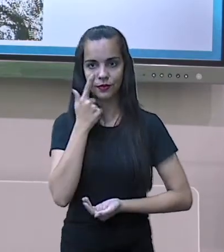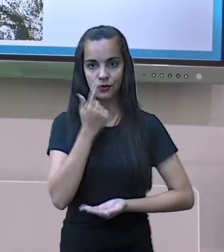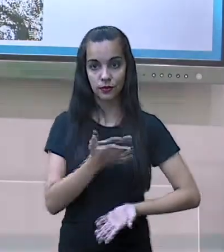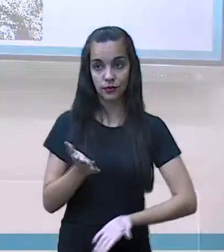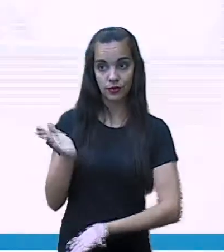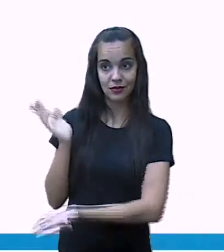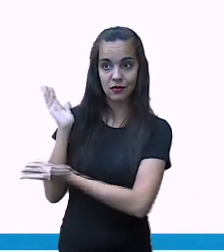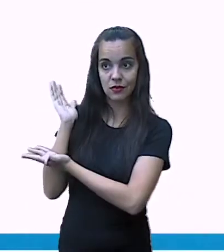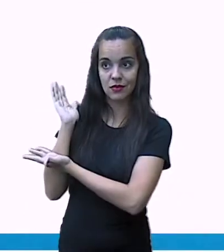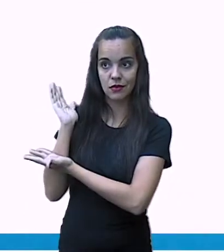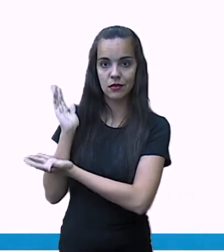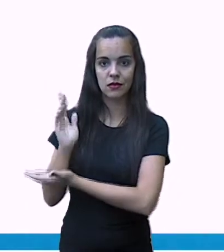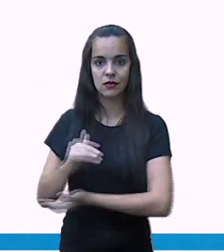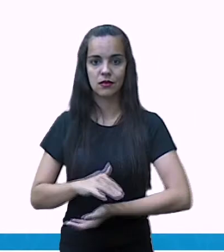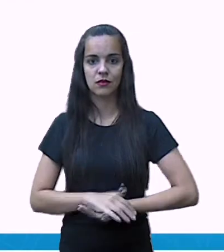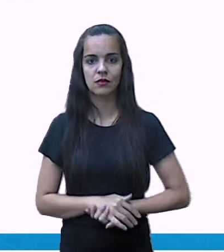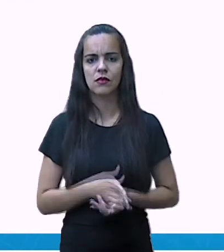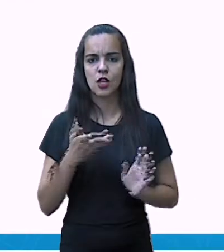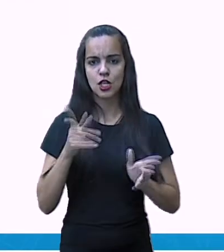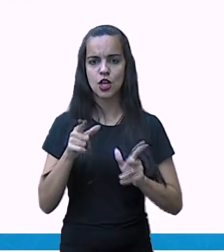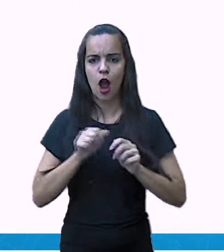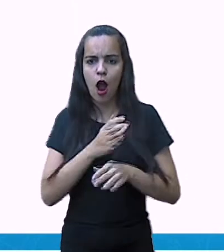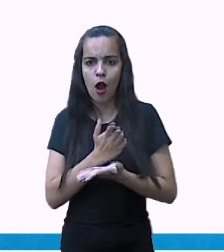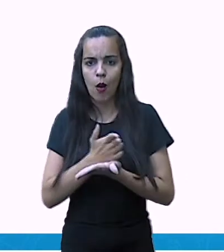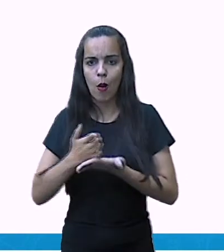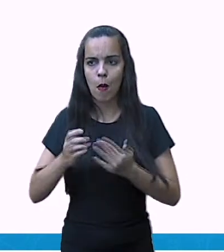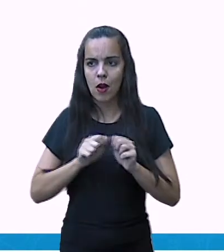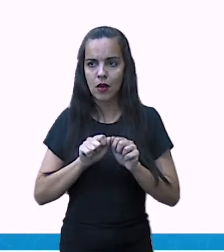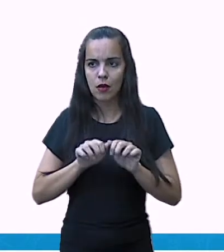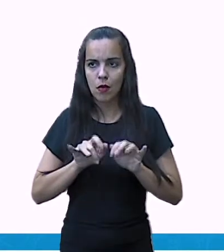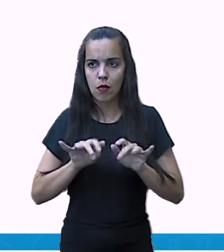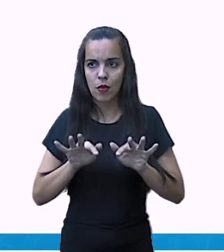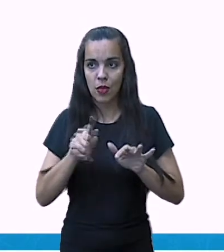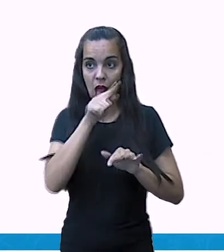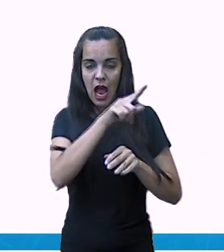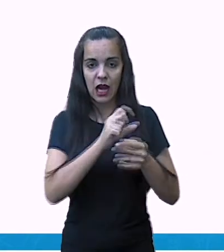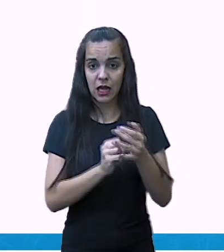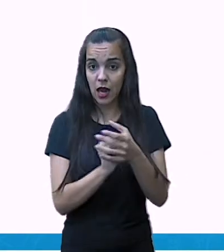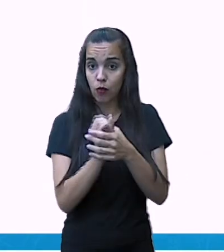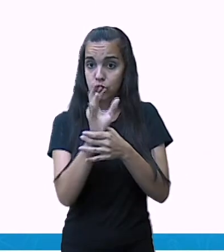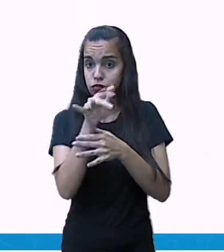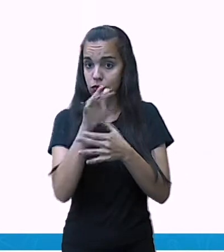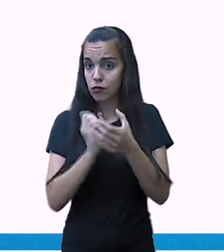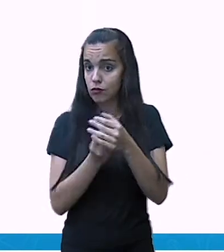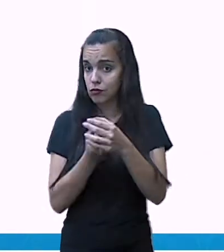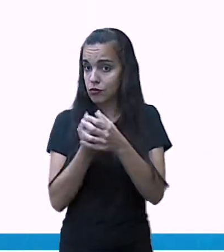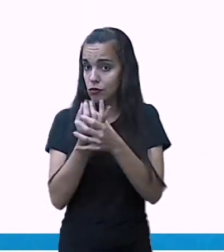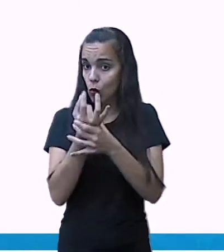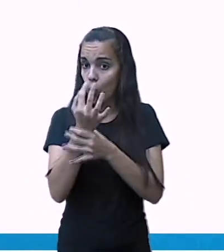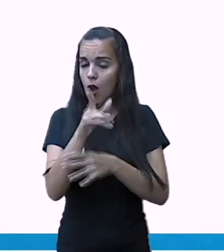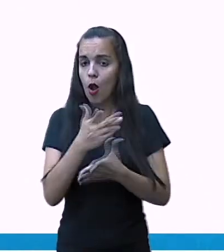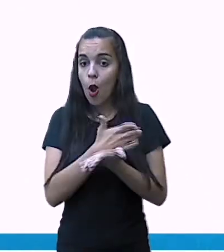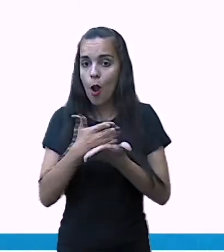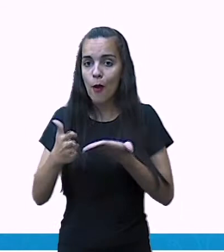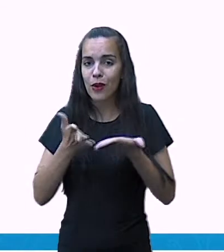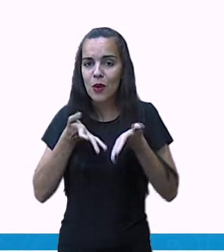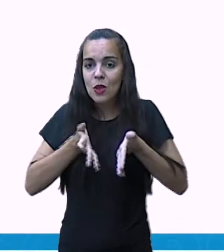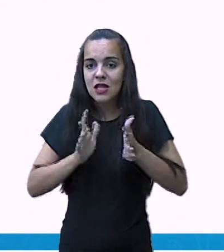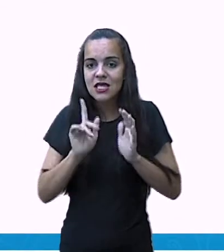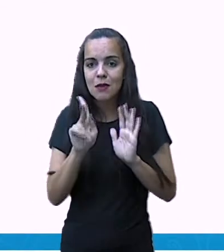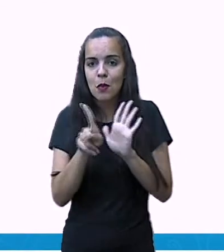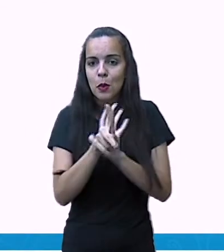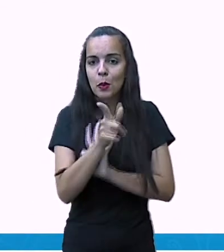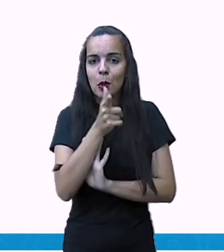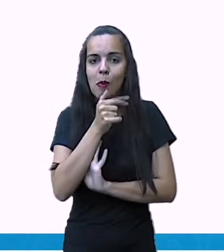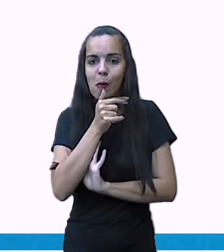Tá? Aqui, primeiro, olha, a nascente, né, do derretimento das geleiras, e aqui nós temos